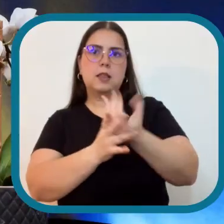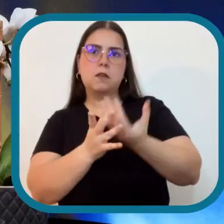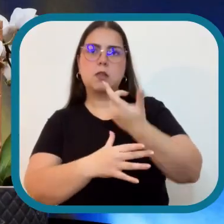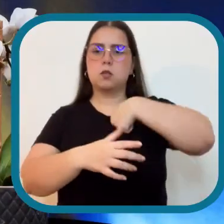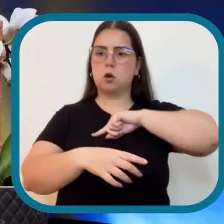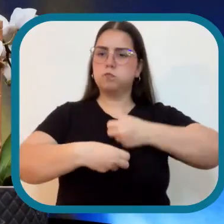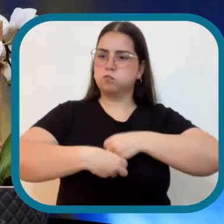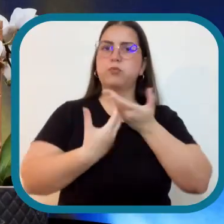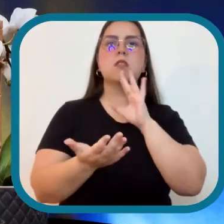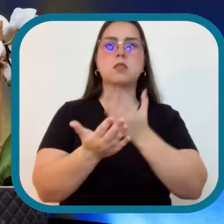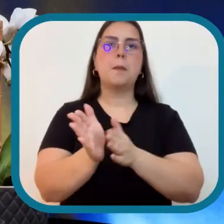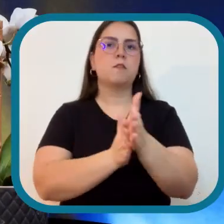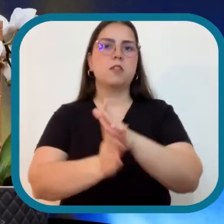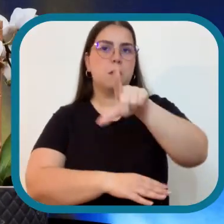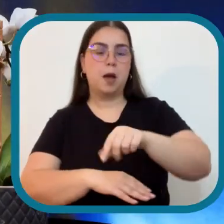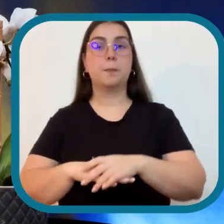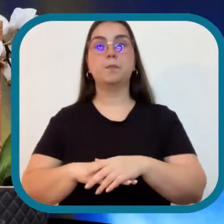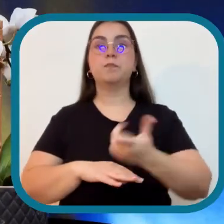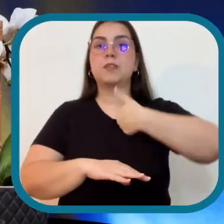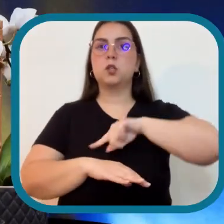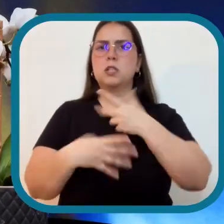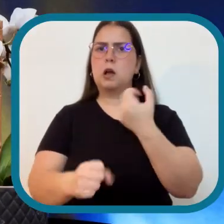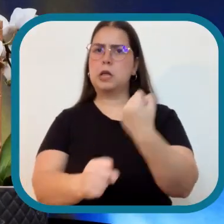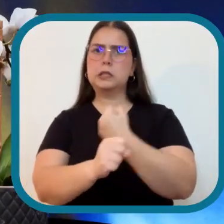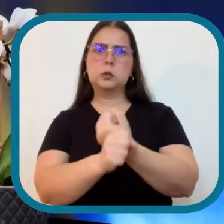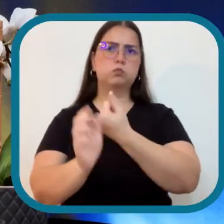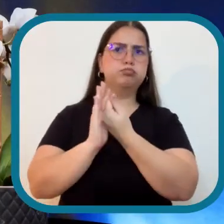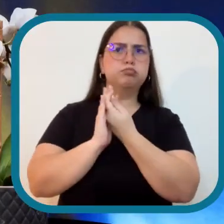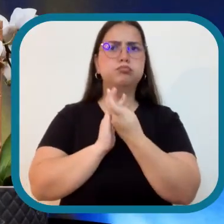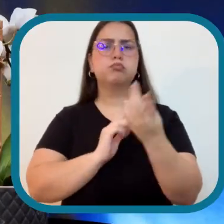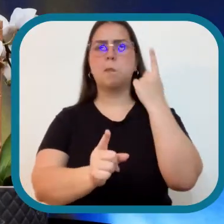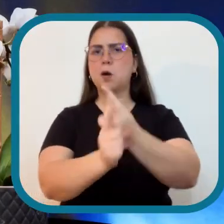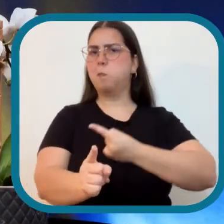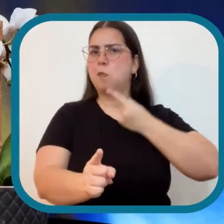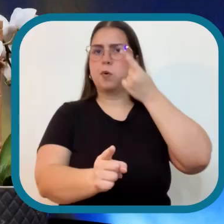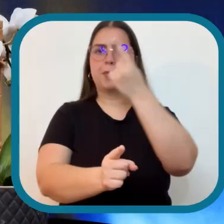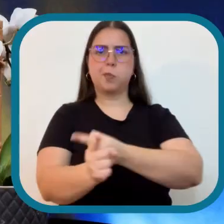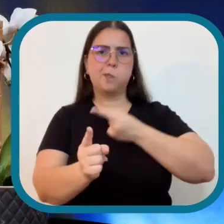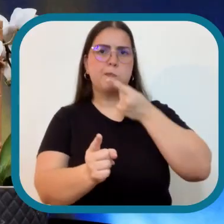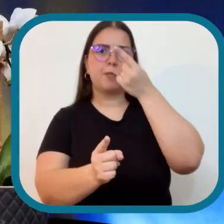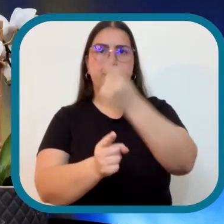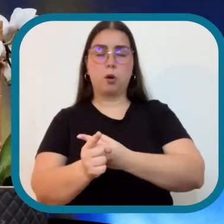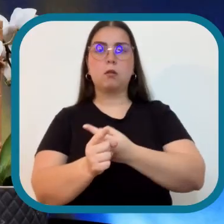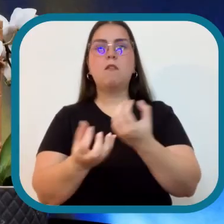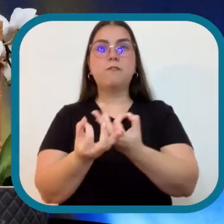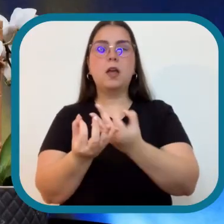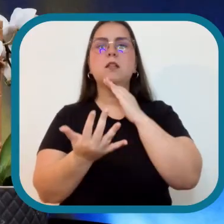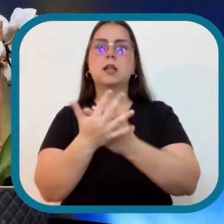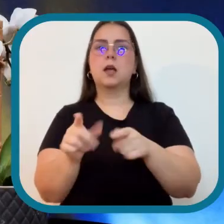criatividade. Nós, neste momento, temos muitas tarefas que são extremamente repetitivas e